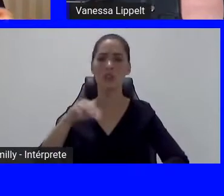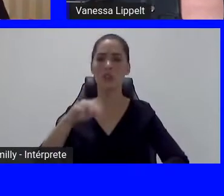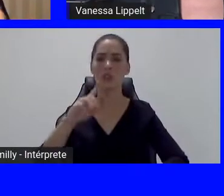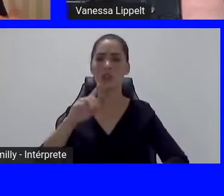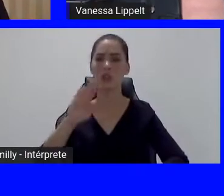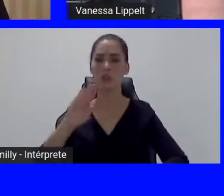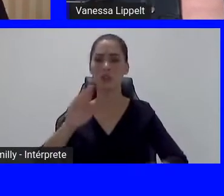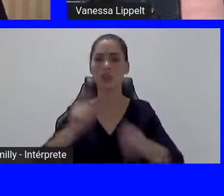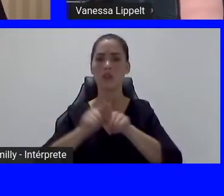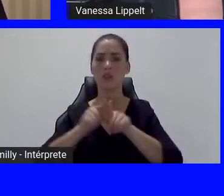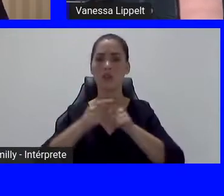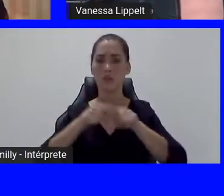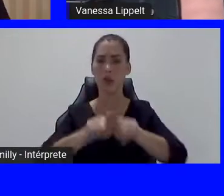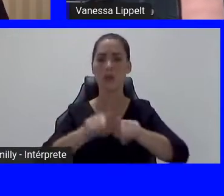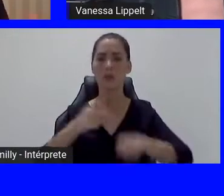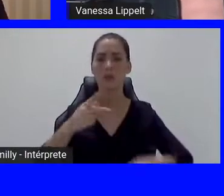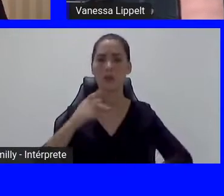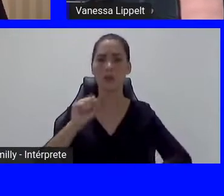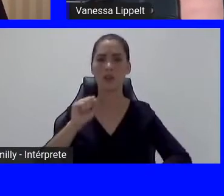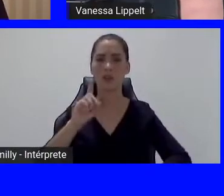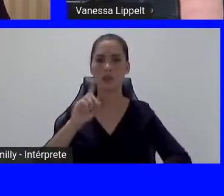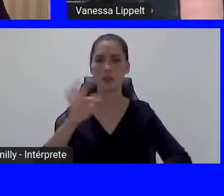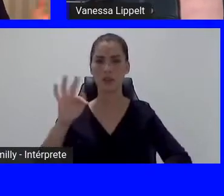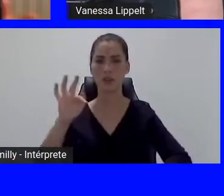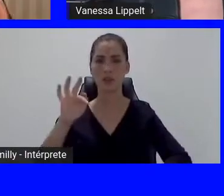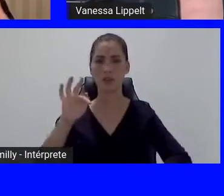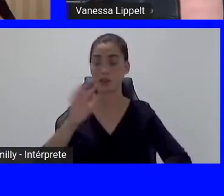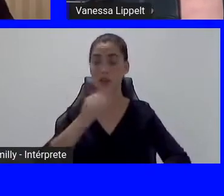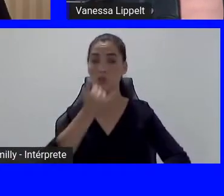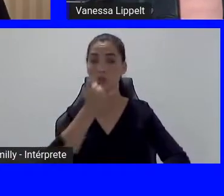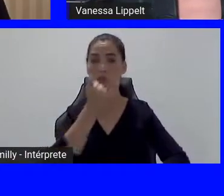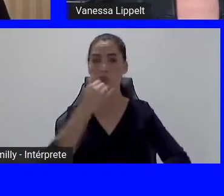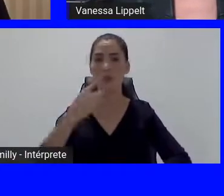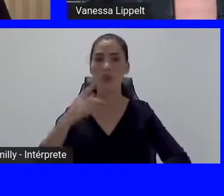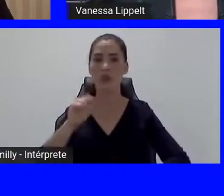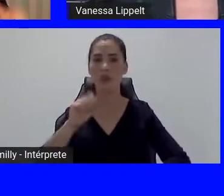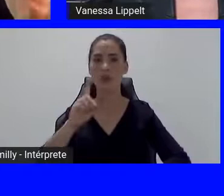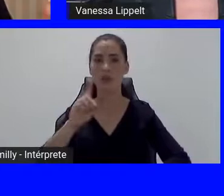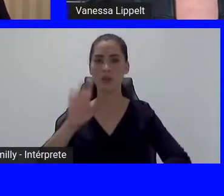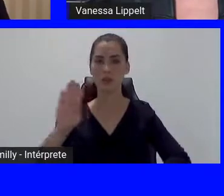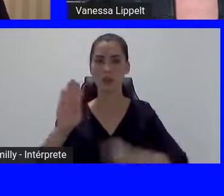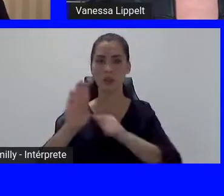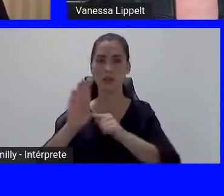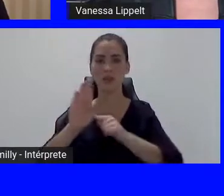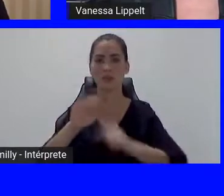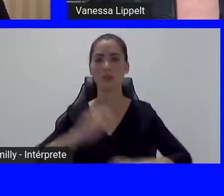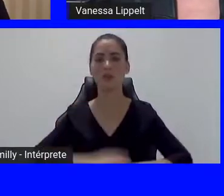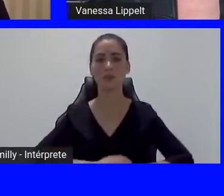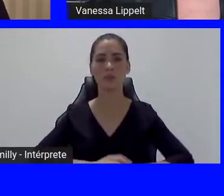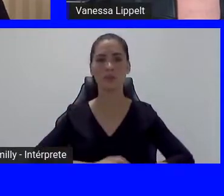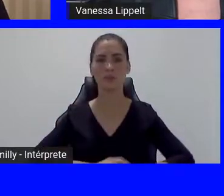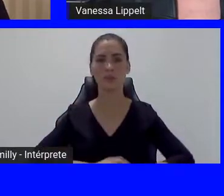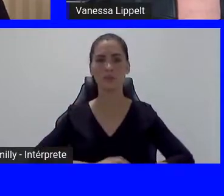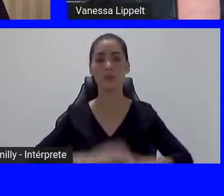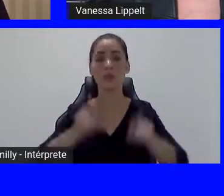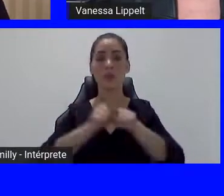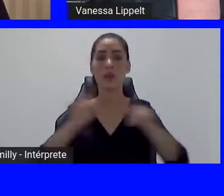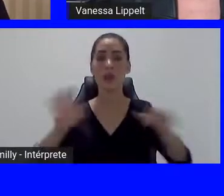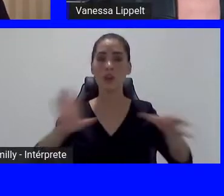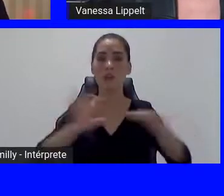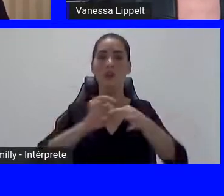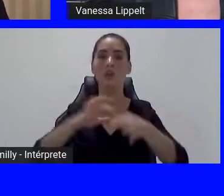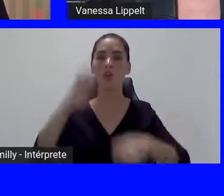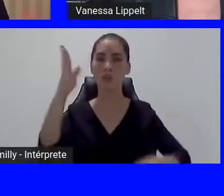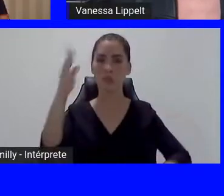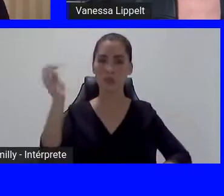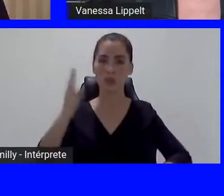regionais para federar, mas não tem problemas regionais para caminhar juntos. Da mesma forma, a União Brasil, que antes falava numa